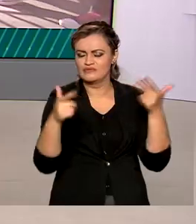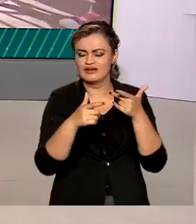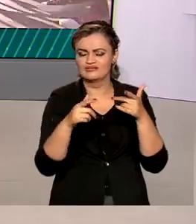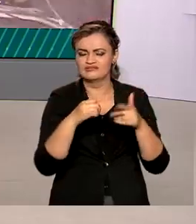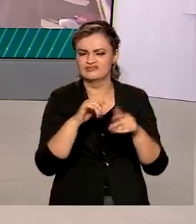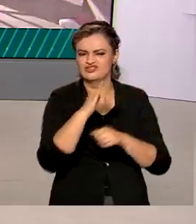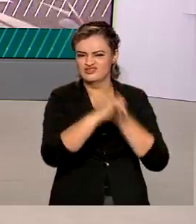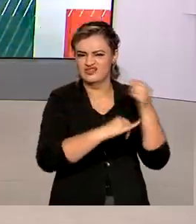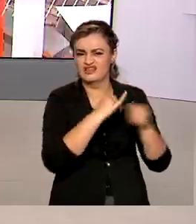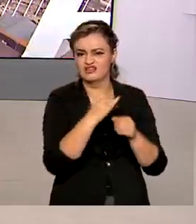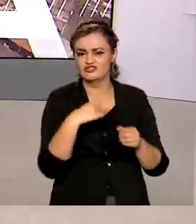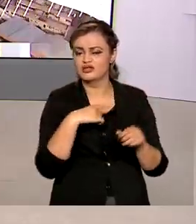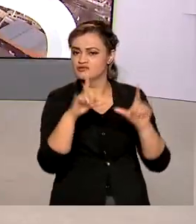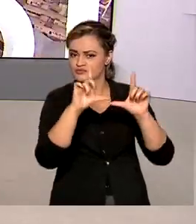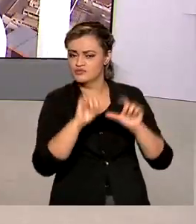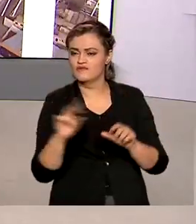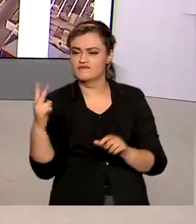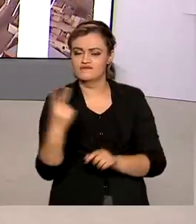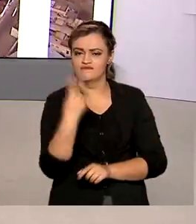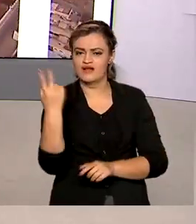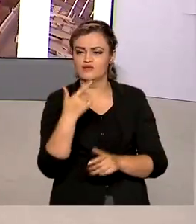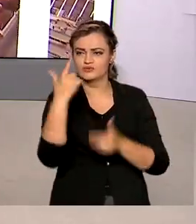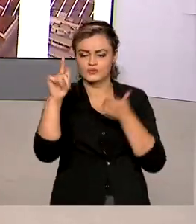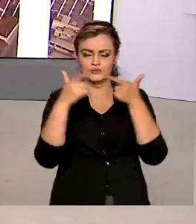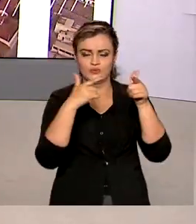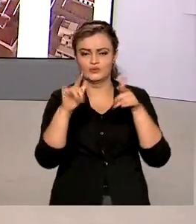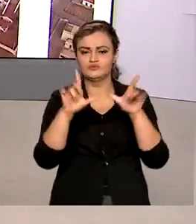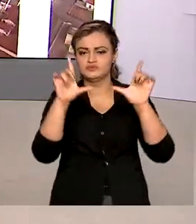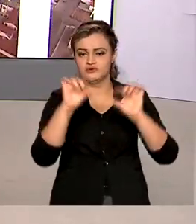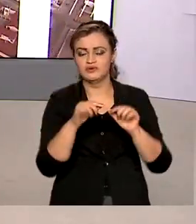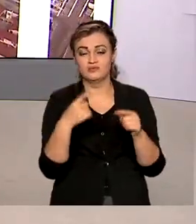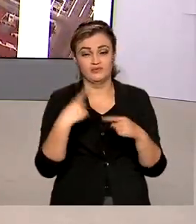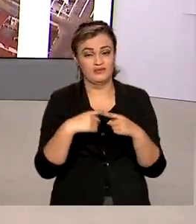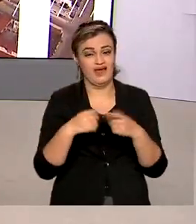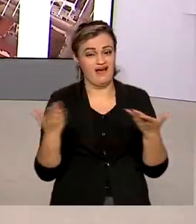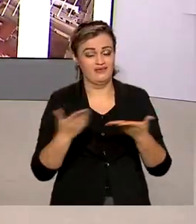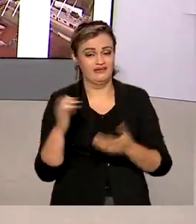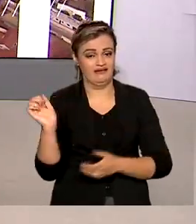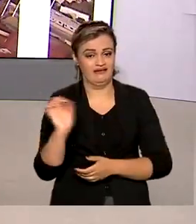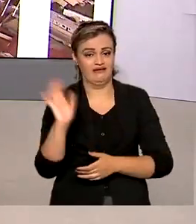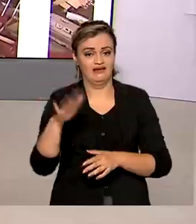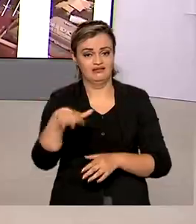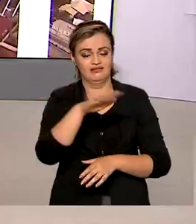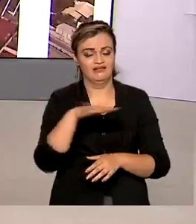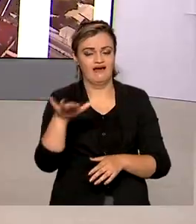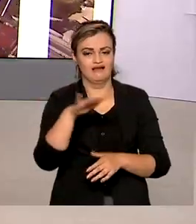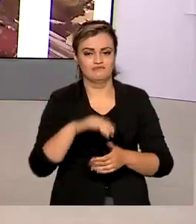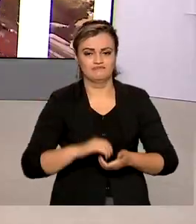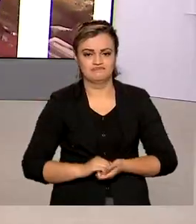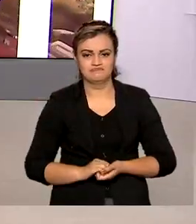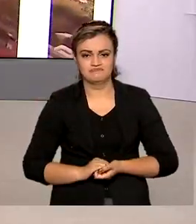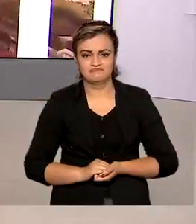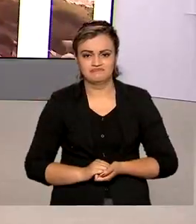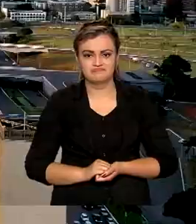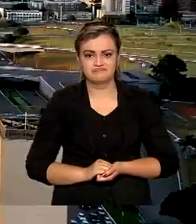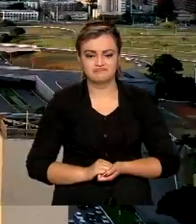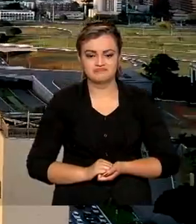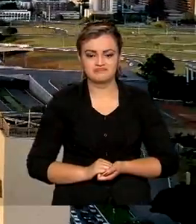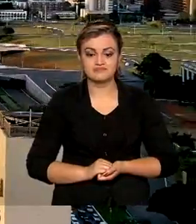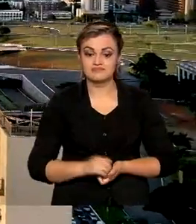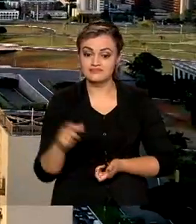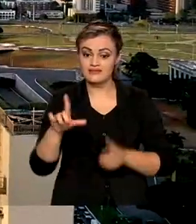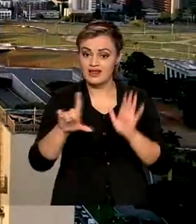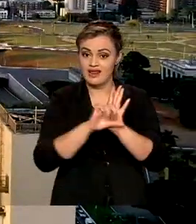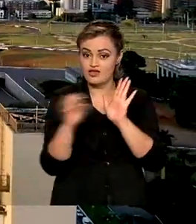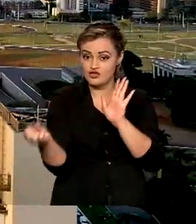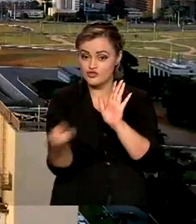larga via internet e os valores de várias das taxas que atualmente são cobradas do setor de telecomunicações. A